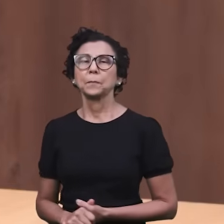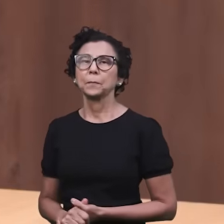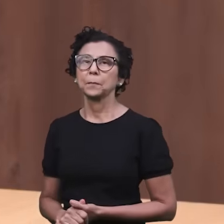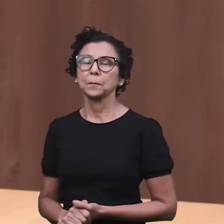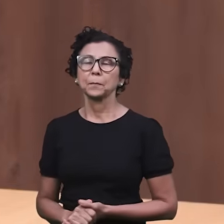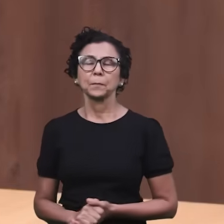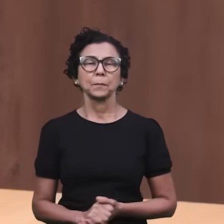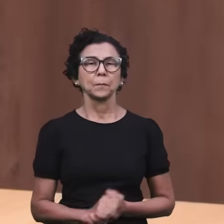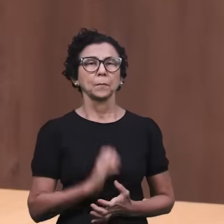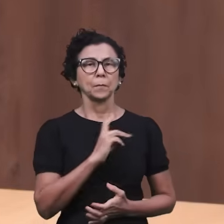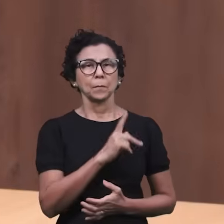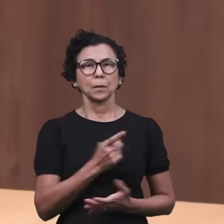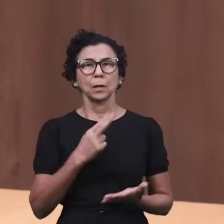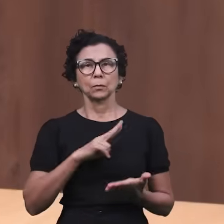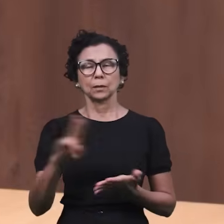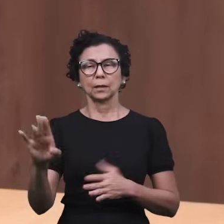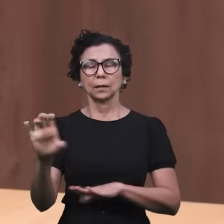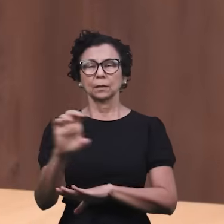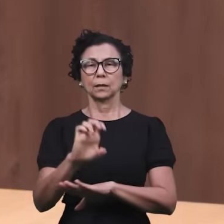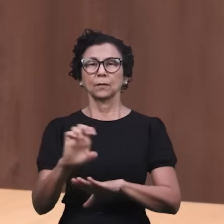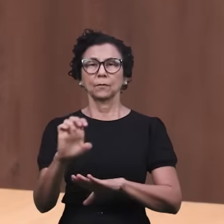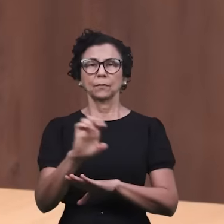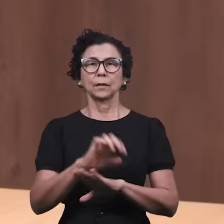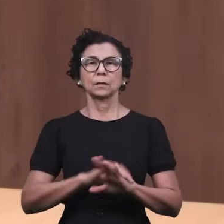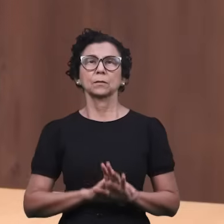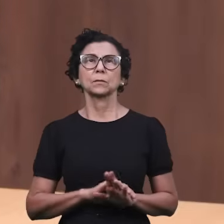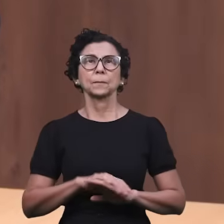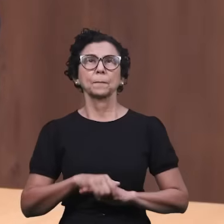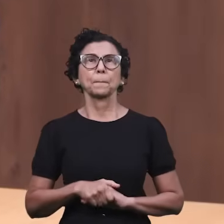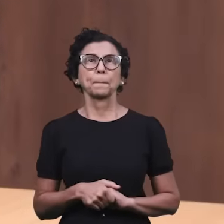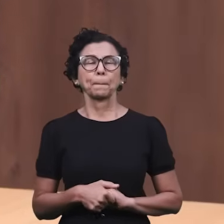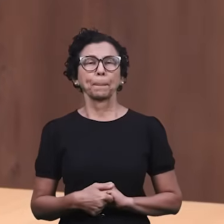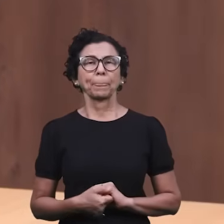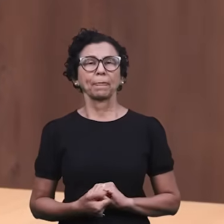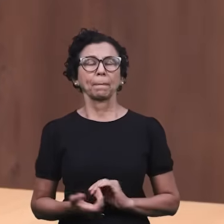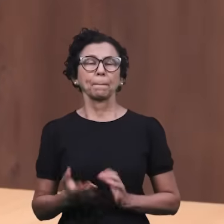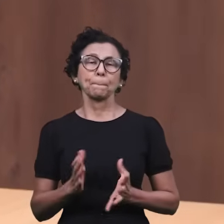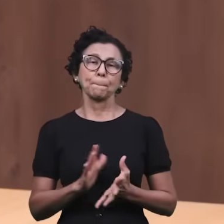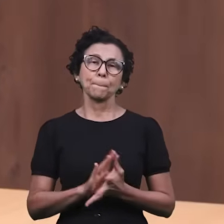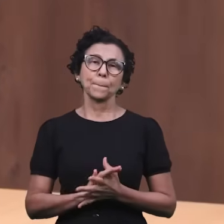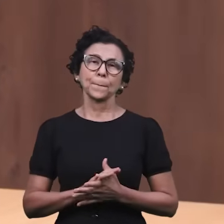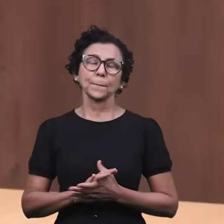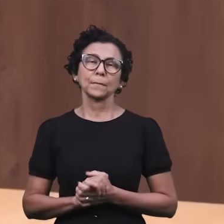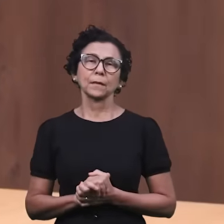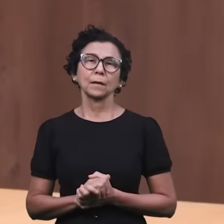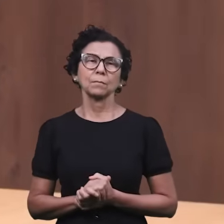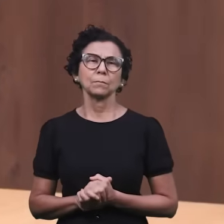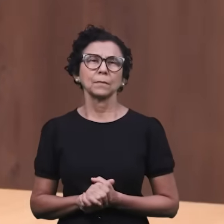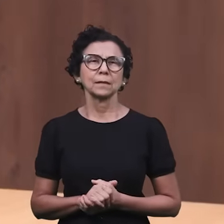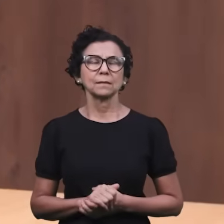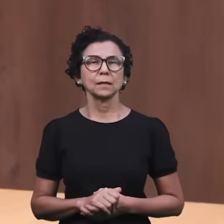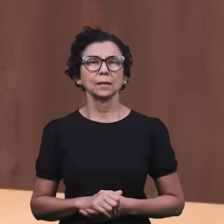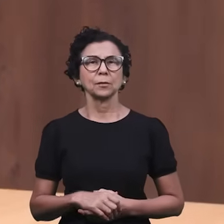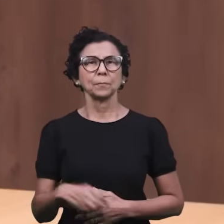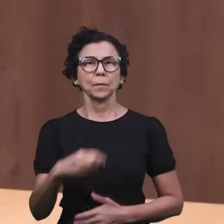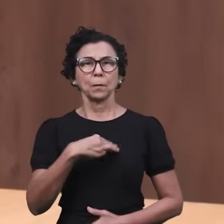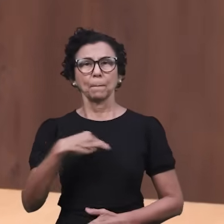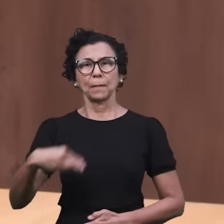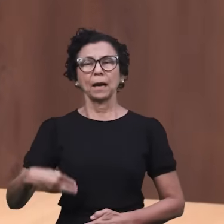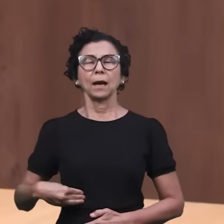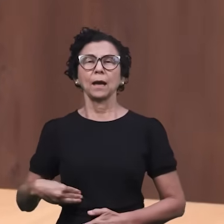na carta de Paulo aos Efésios, que é o ministério do mestre, doutrinador, aquele que ensina,